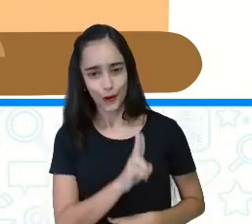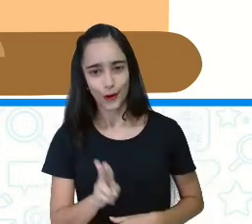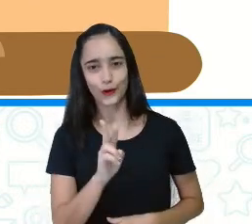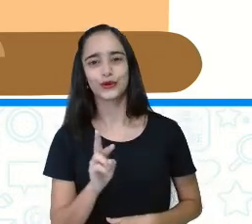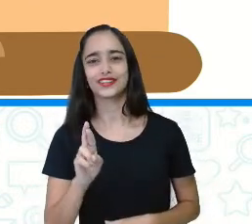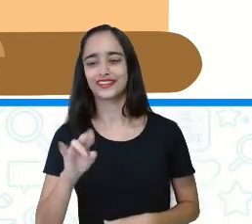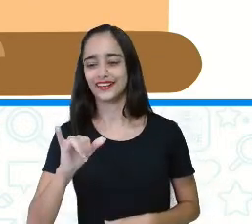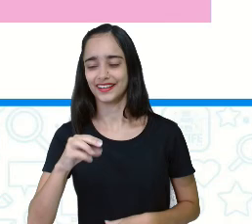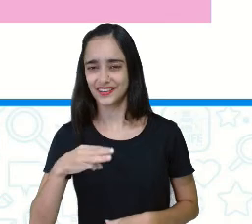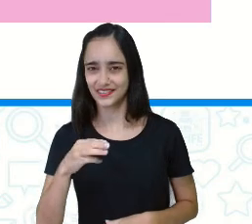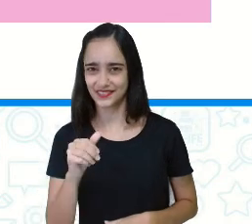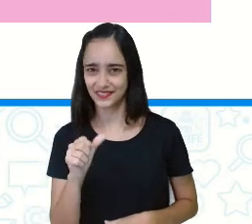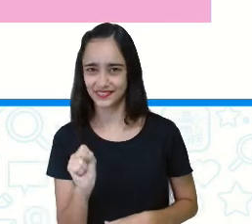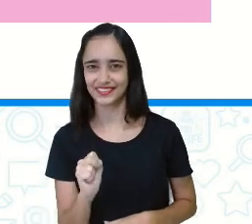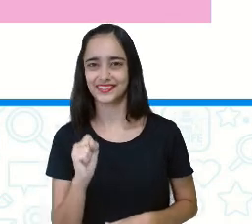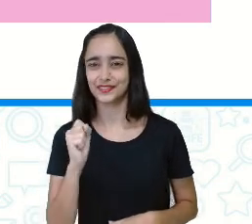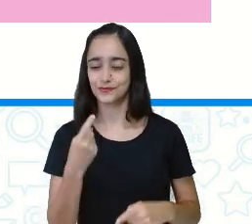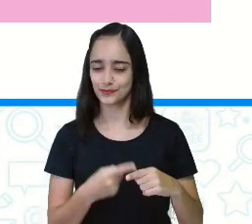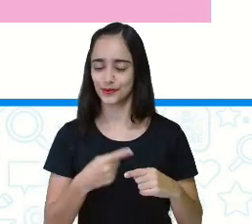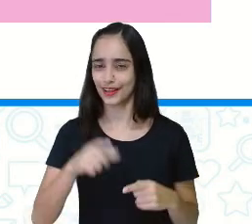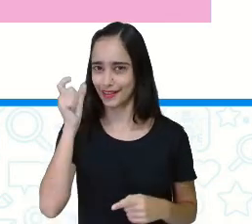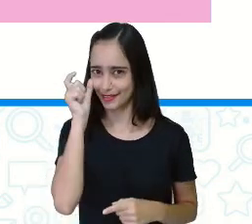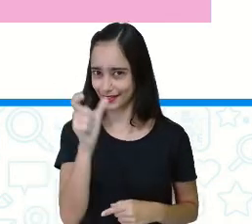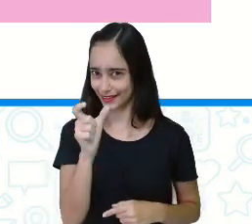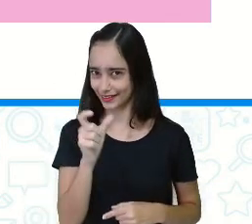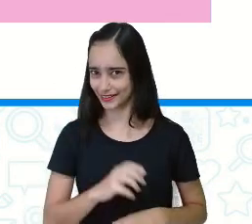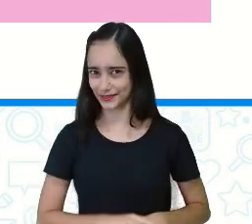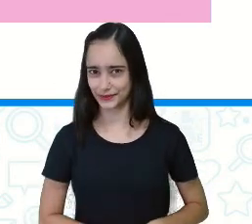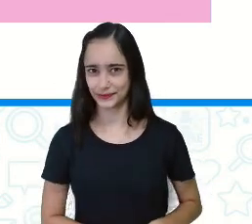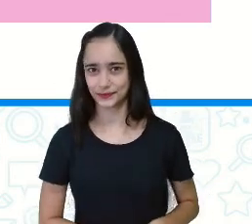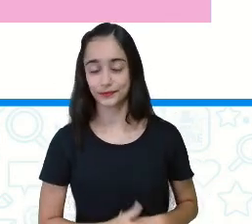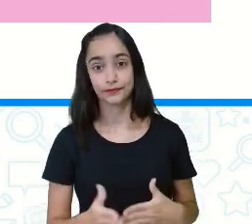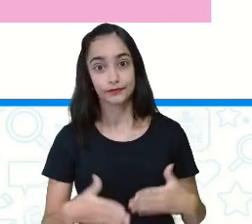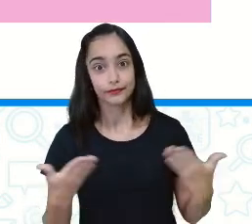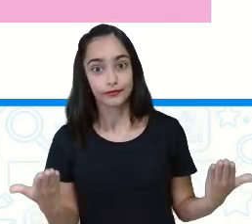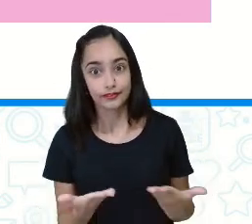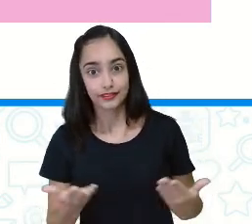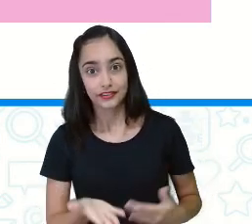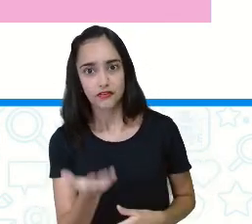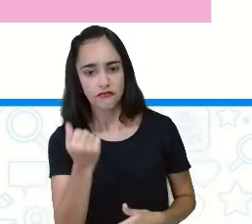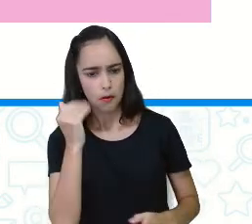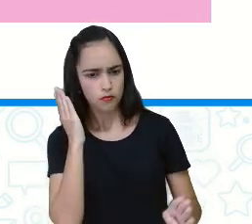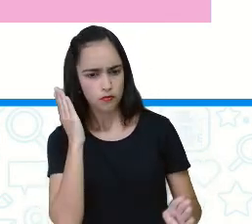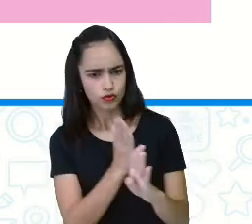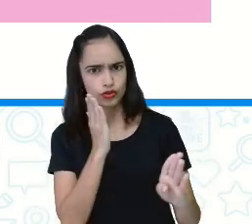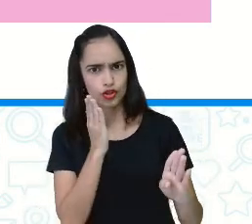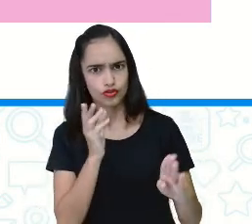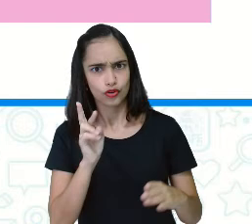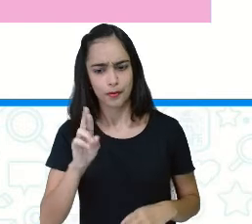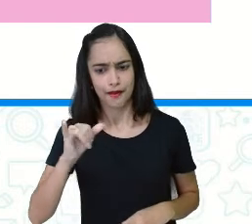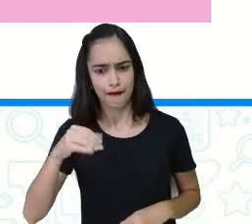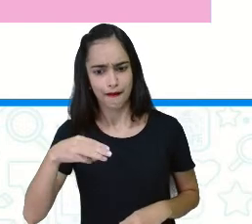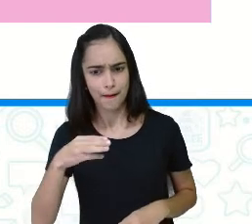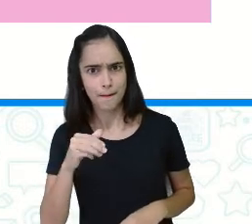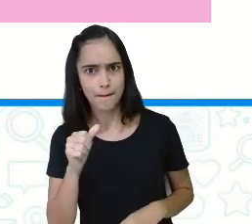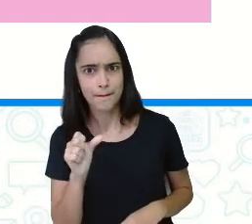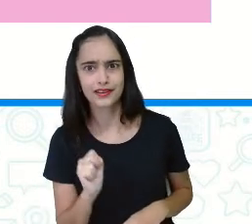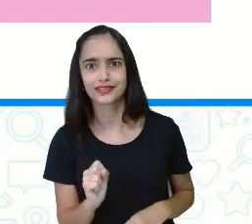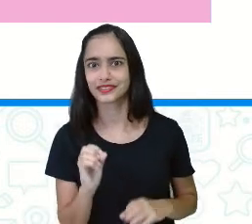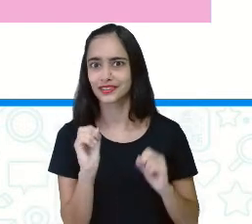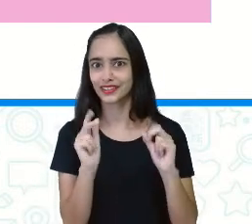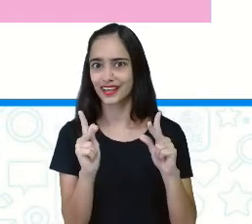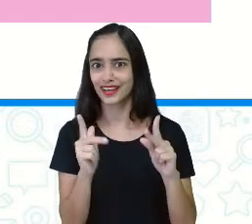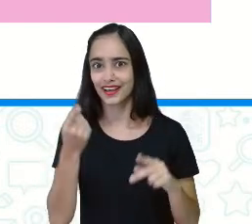interessante. Vamos agora descobrir as rimas no poema. Olha aí a professora Casey de novo, com